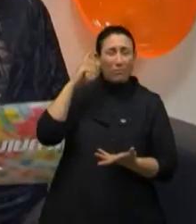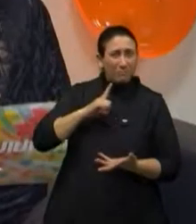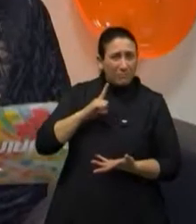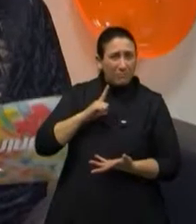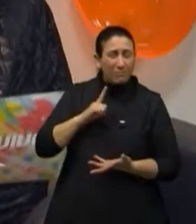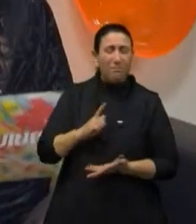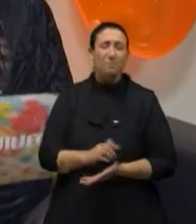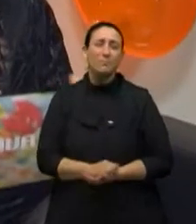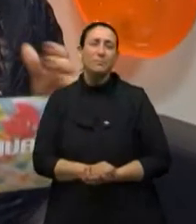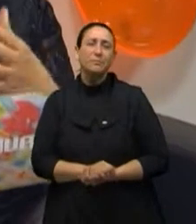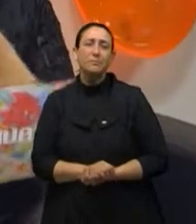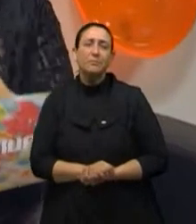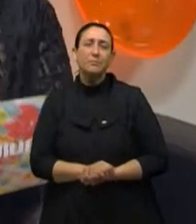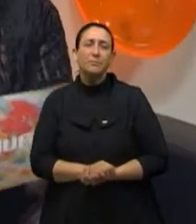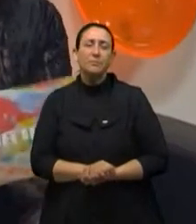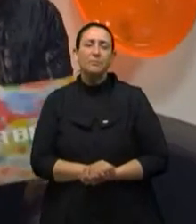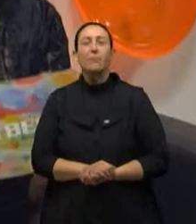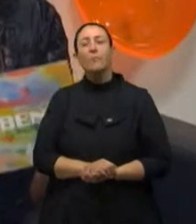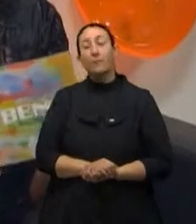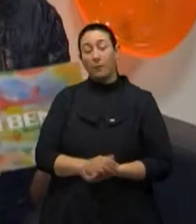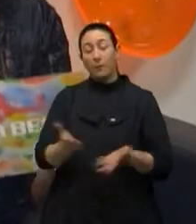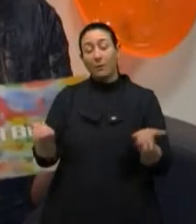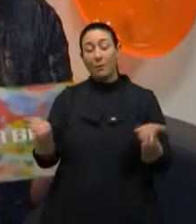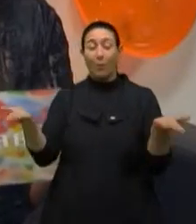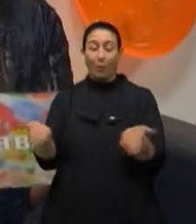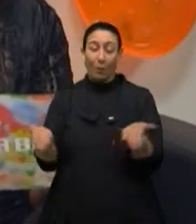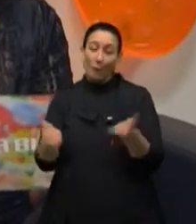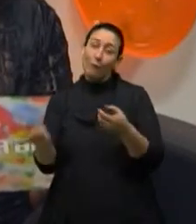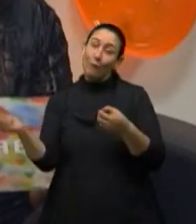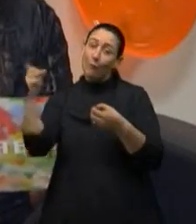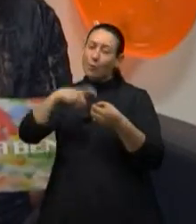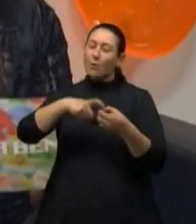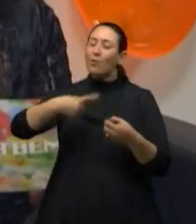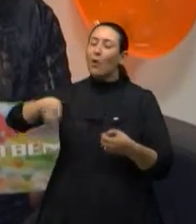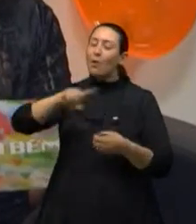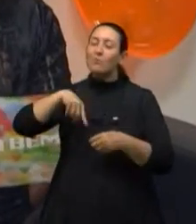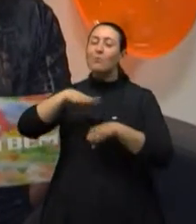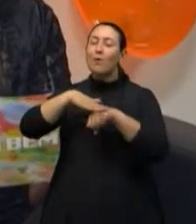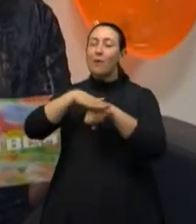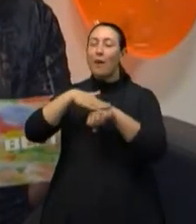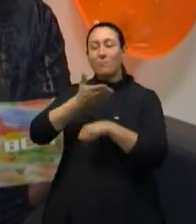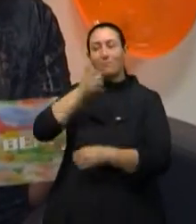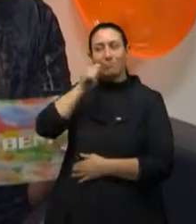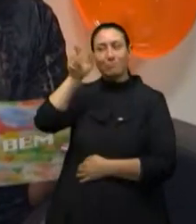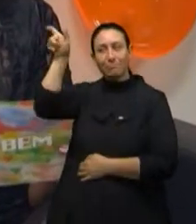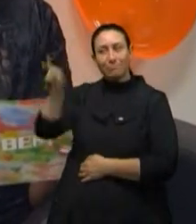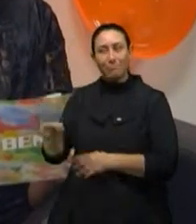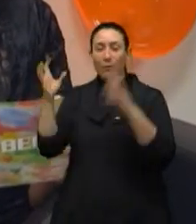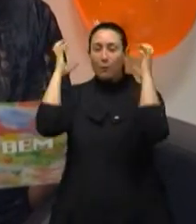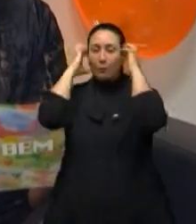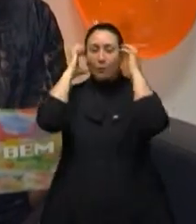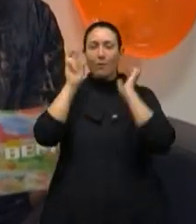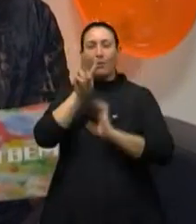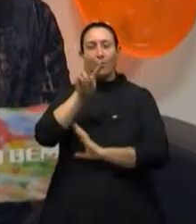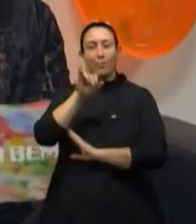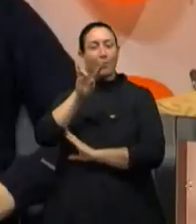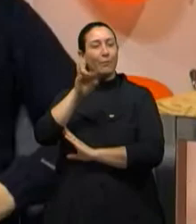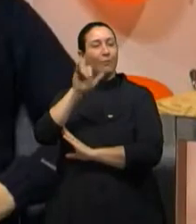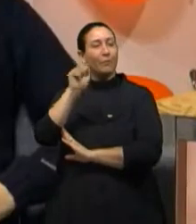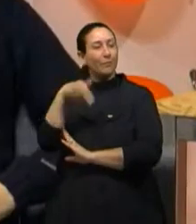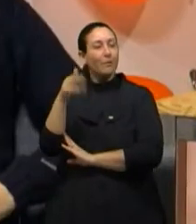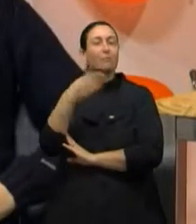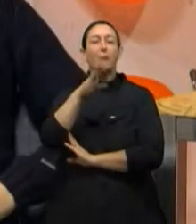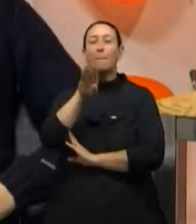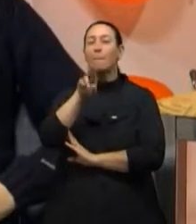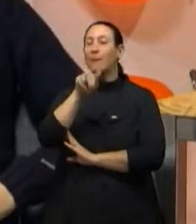influencia Pois então agora aqui no estúdio de volta a gente começa a conversar com a fonodiólogo Vivian estrela Brasil